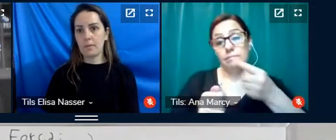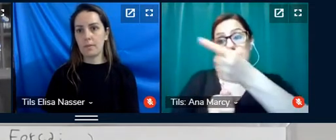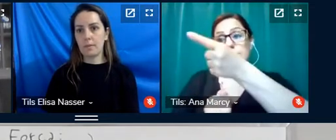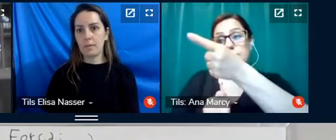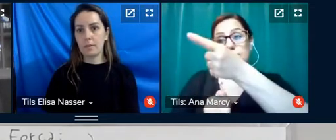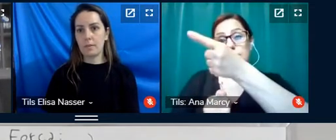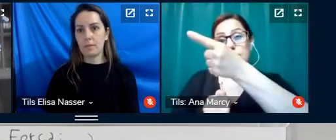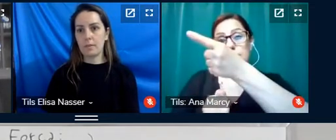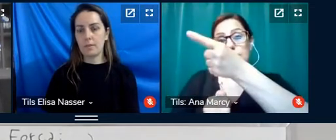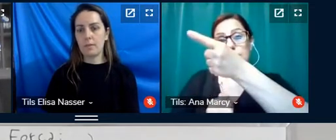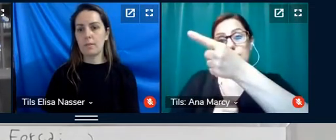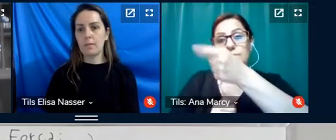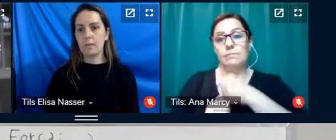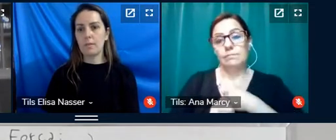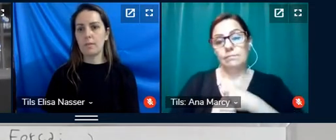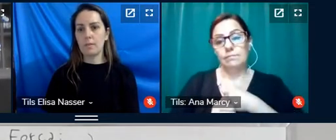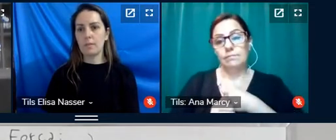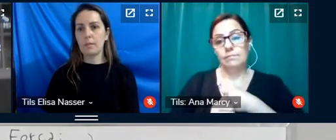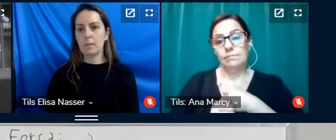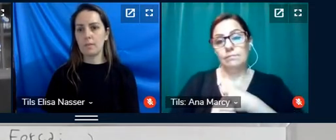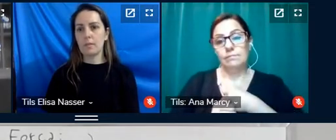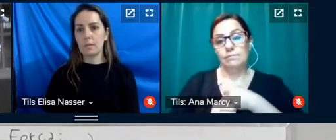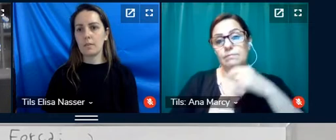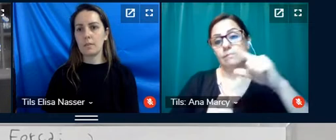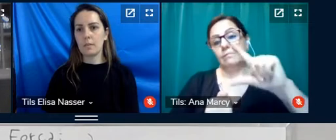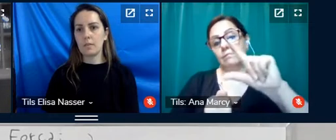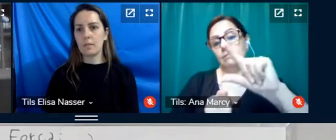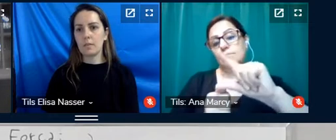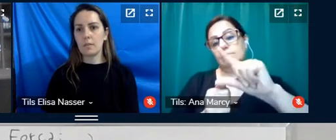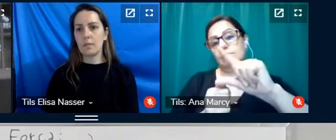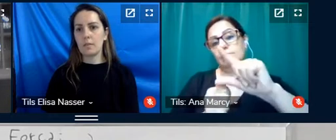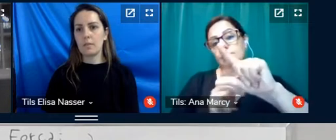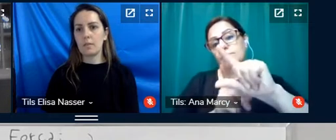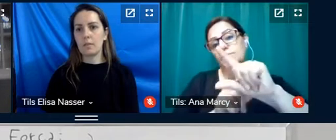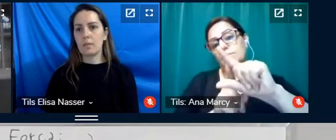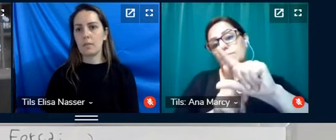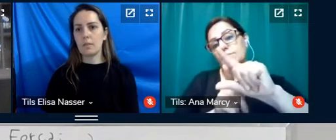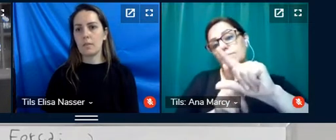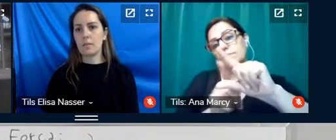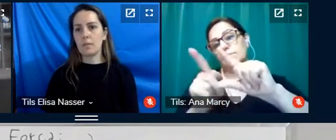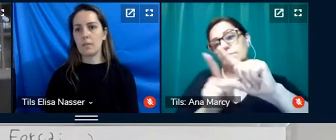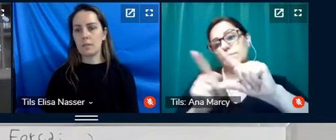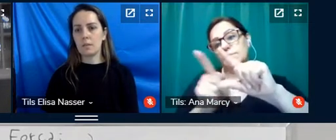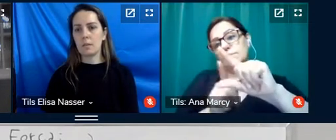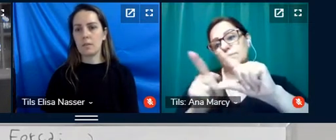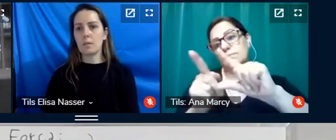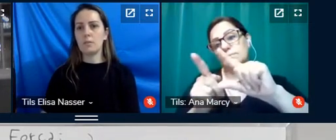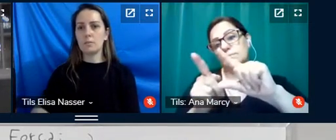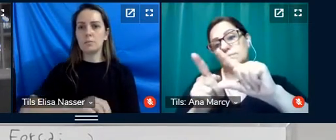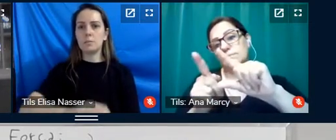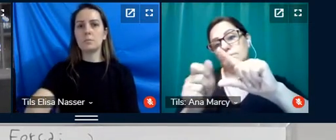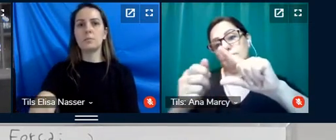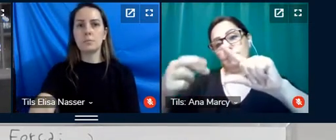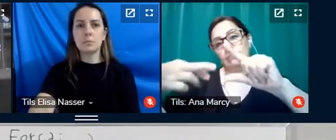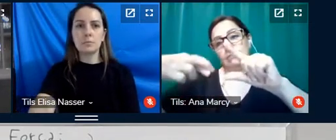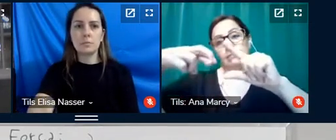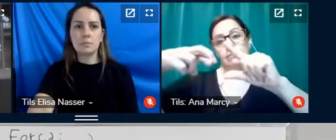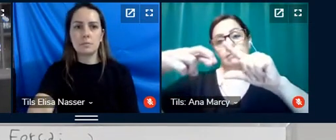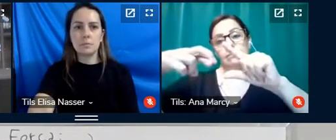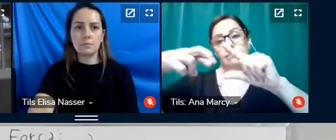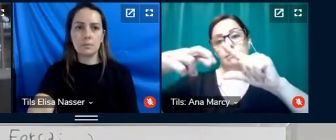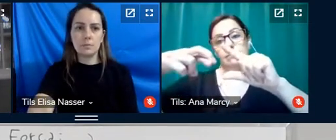está nessa direção porque o ângulo alfa me dá a direção. Né?